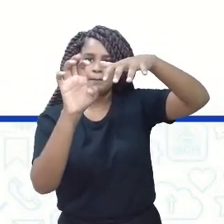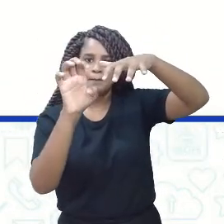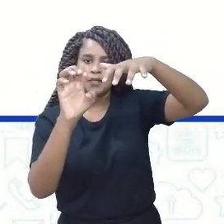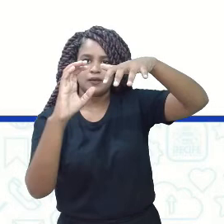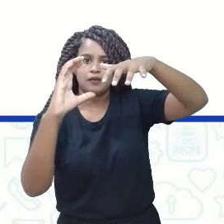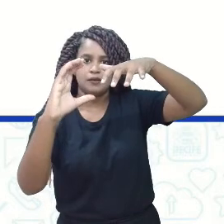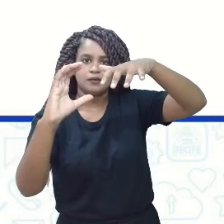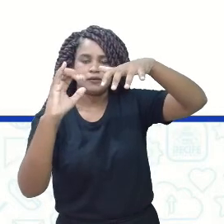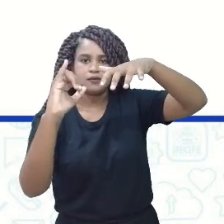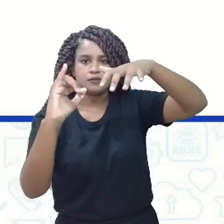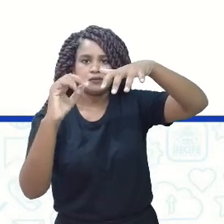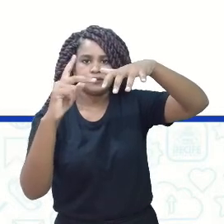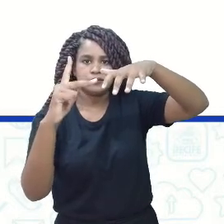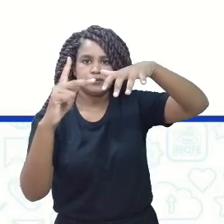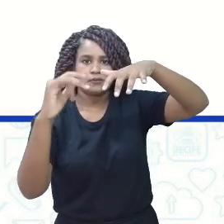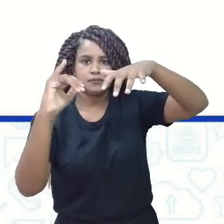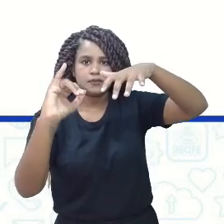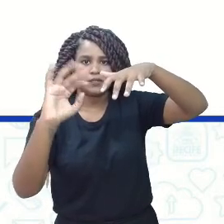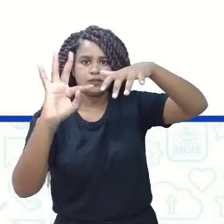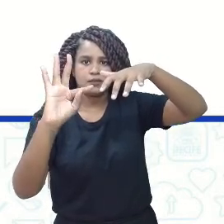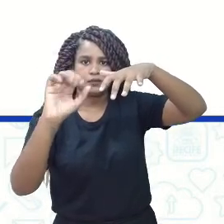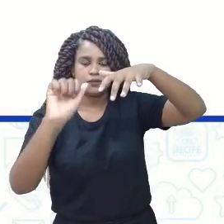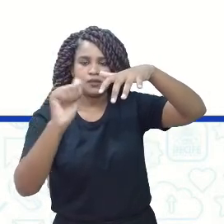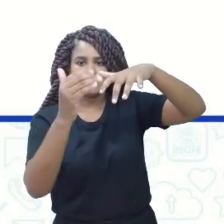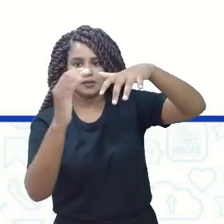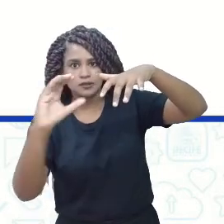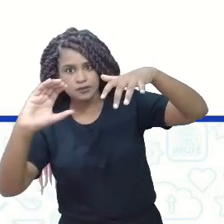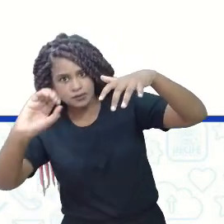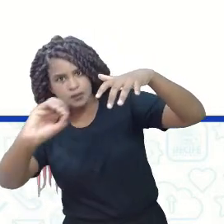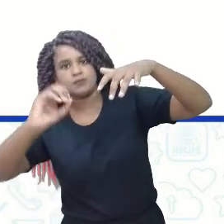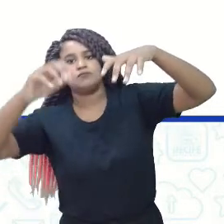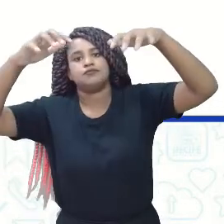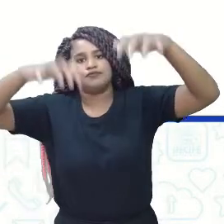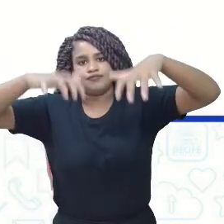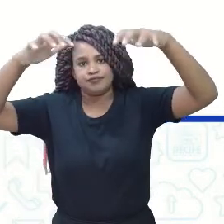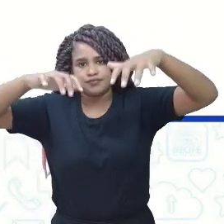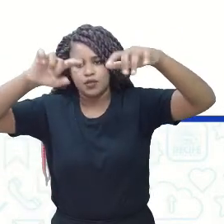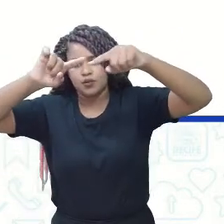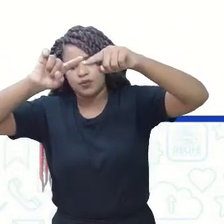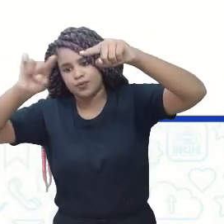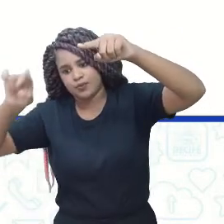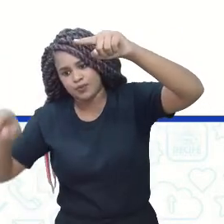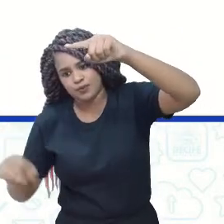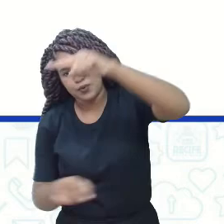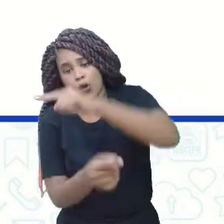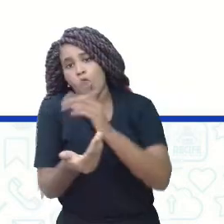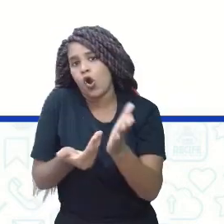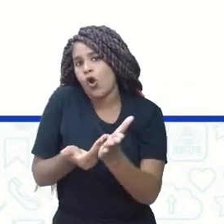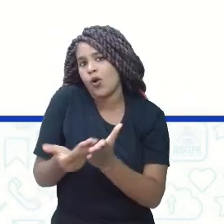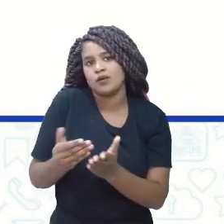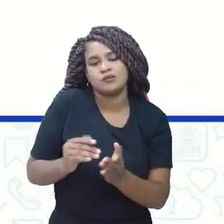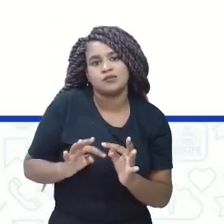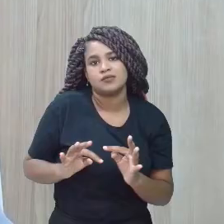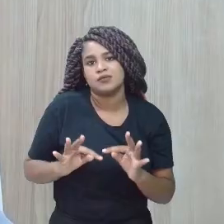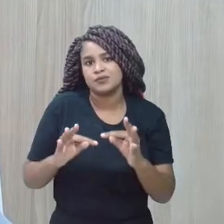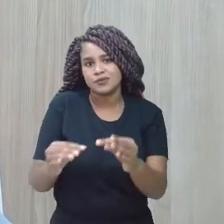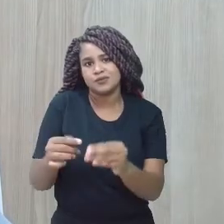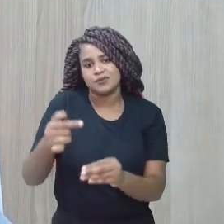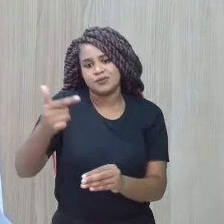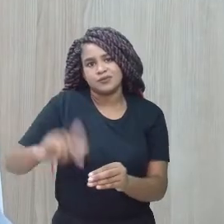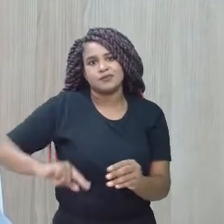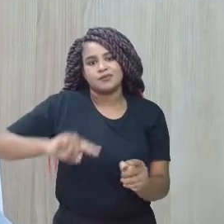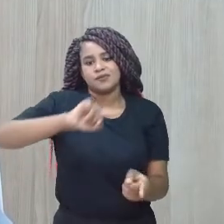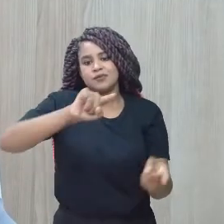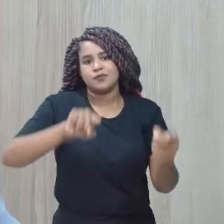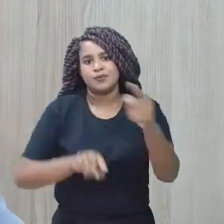chuva, que aí volta para a terra e começa de novo, novamente, esse ciclo, e se transforma assim, né, que